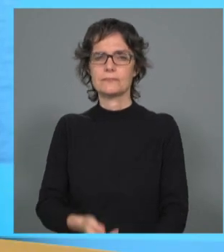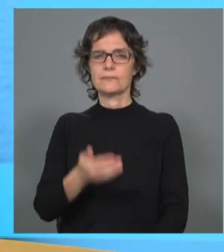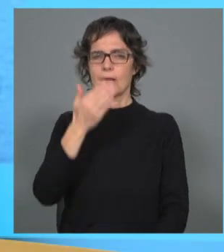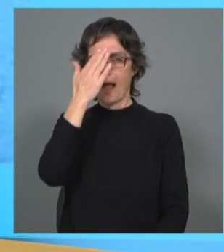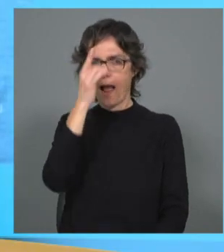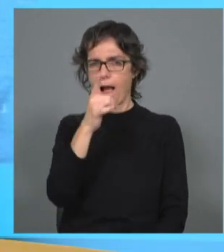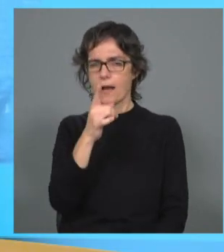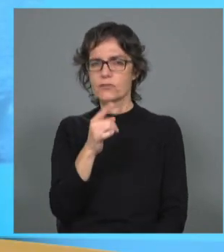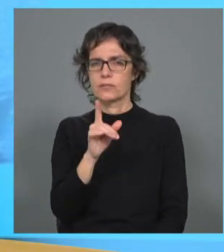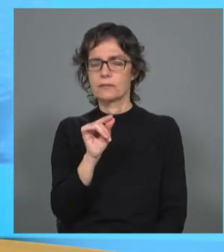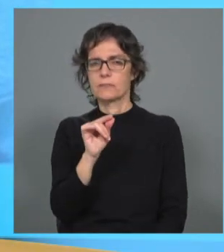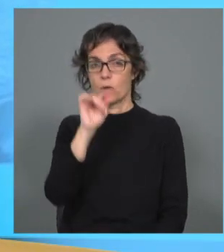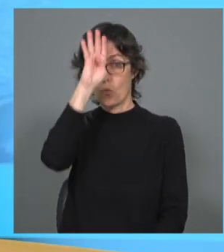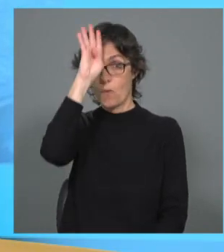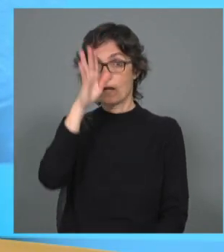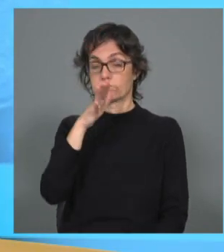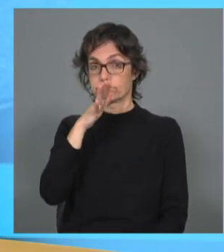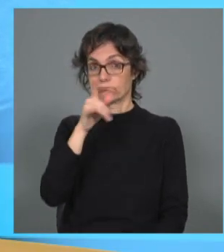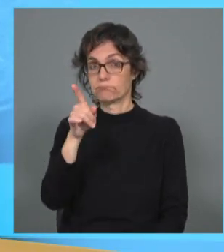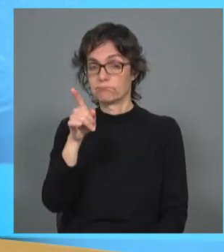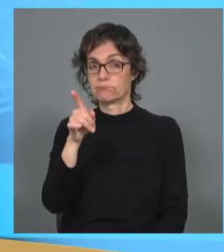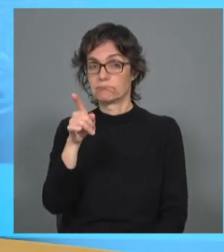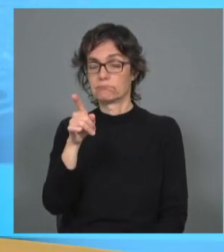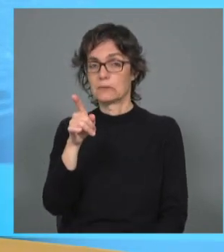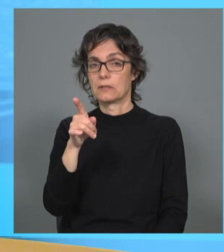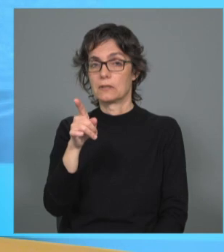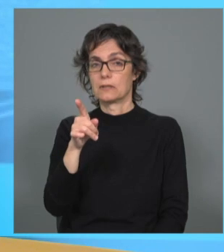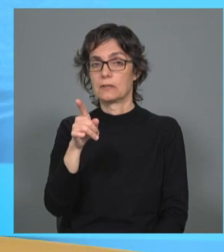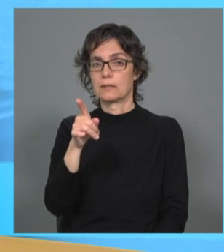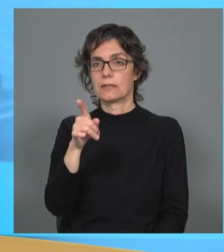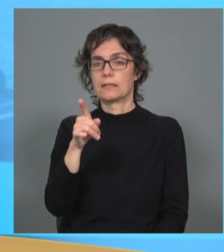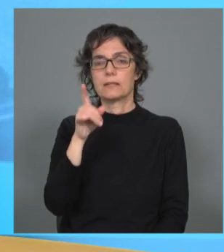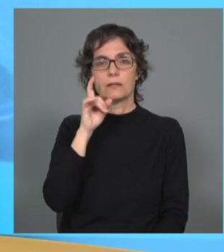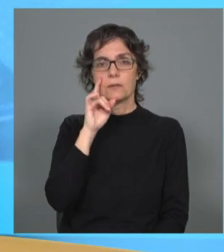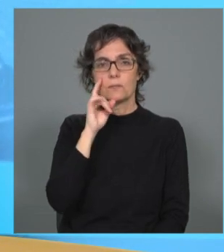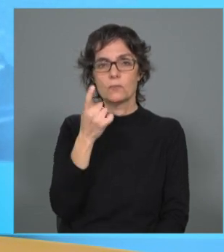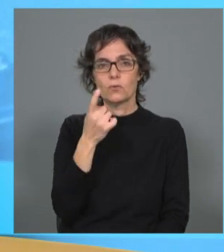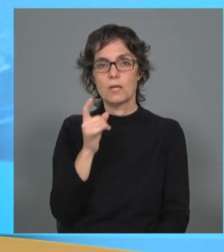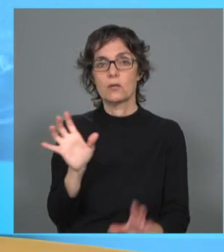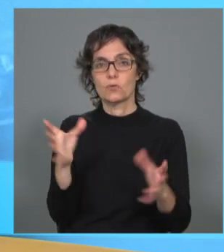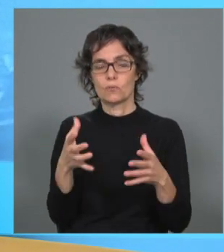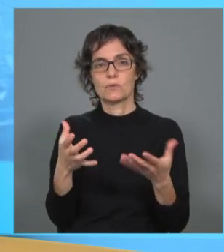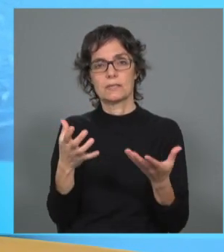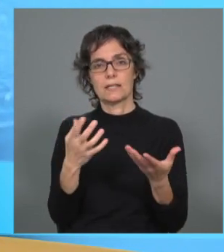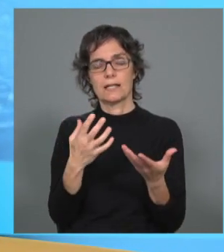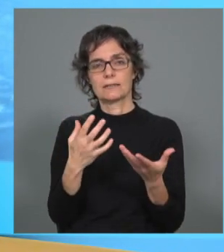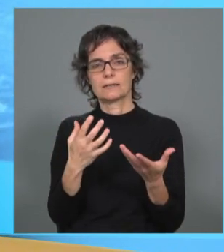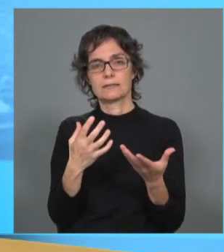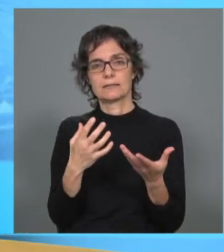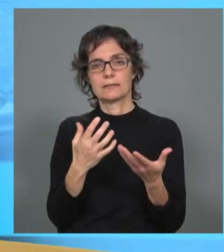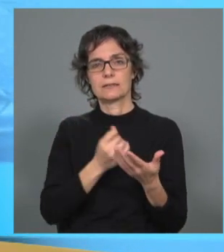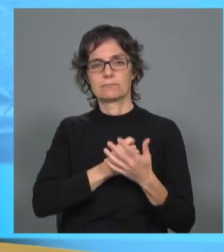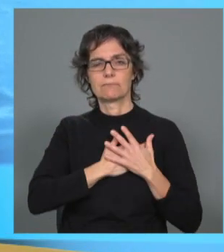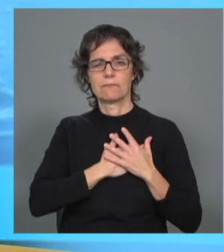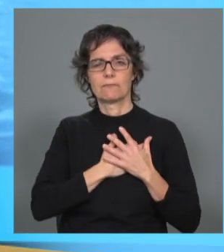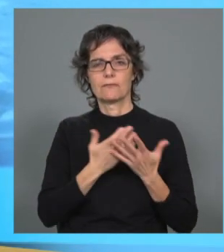por iniciativa do Papa Francisco e alinhados pelo Papa Francisco, não é isso que se procura também nas comunidades crentes, desde na